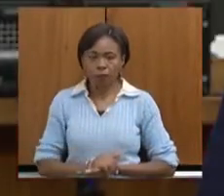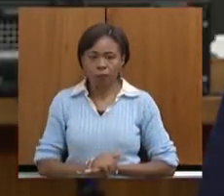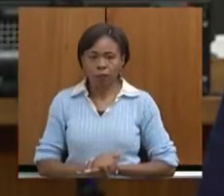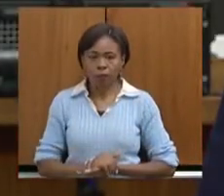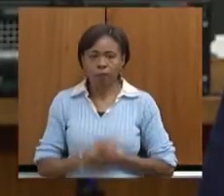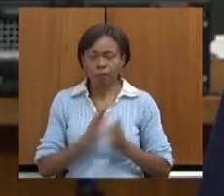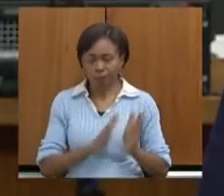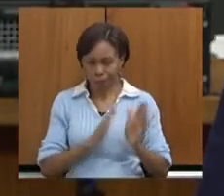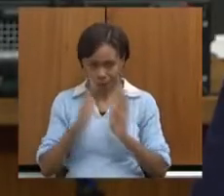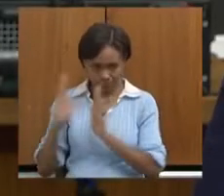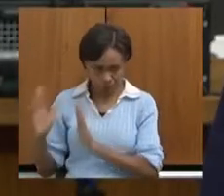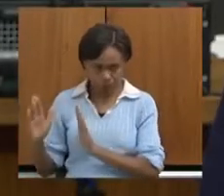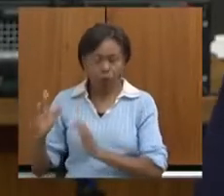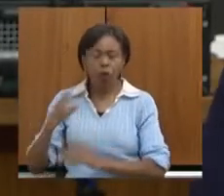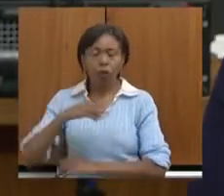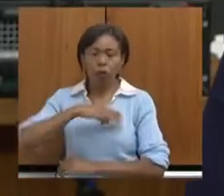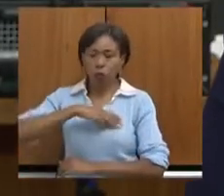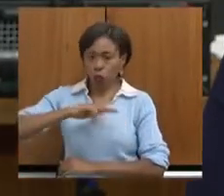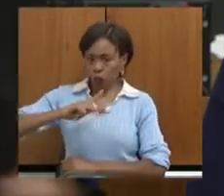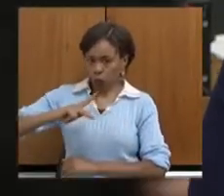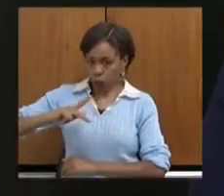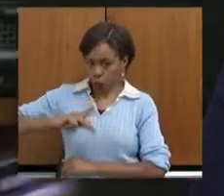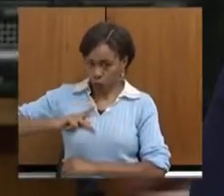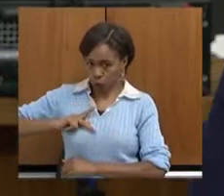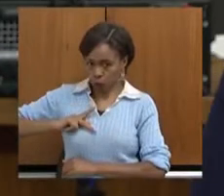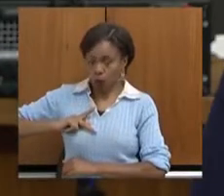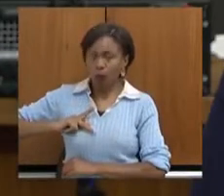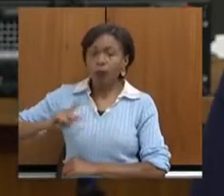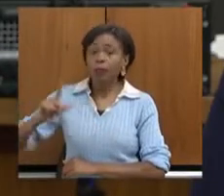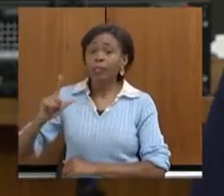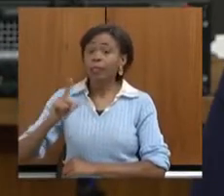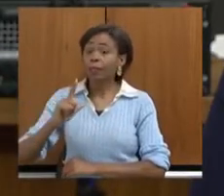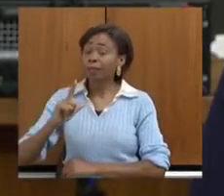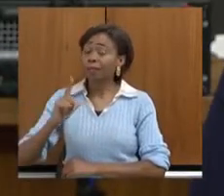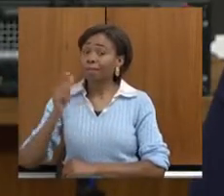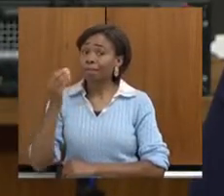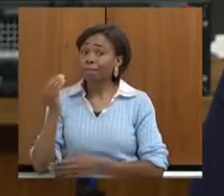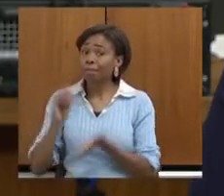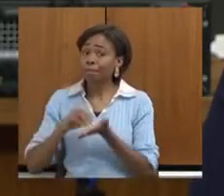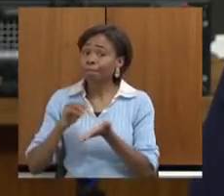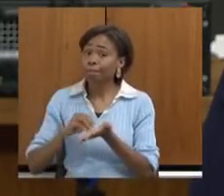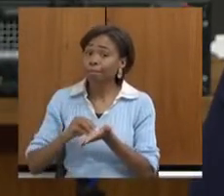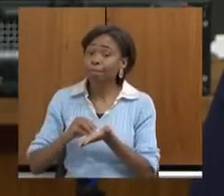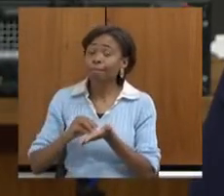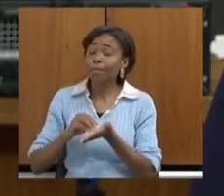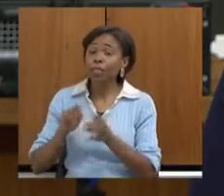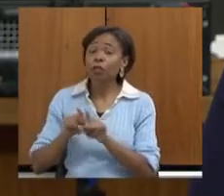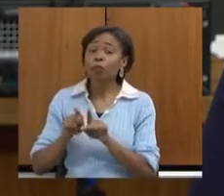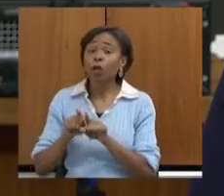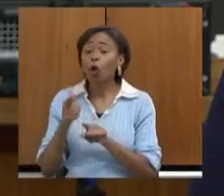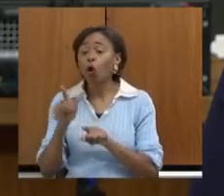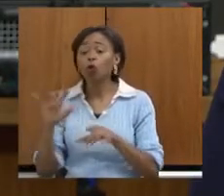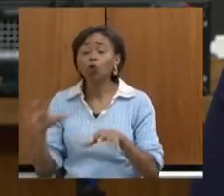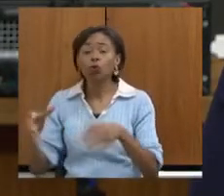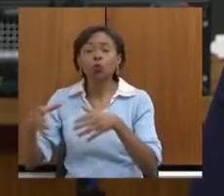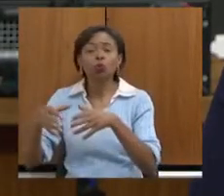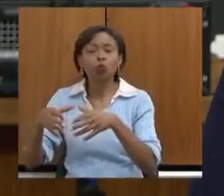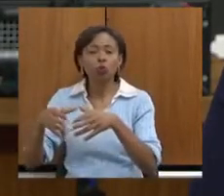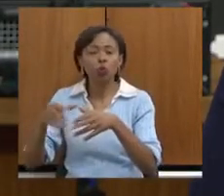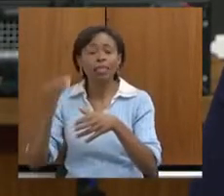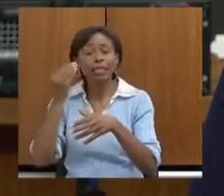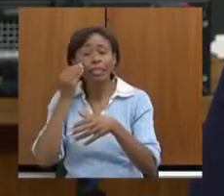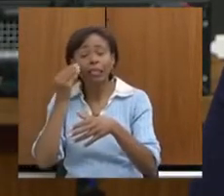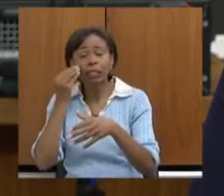por parte do Ministério Público a gente ainda tem tentado uma outra frente que são frentes específicas